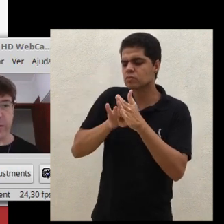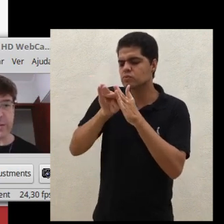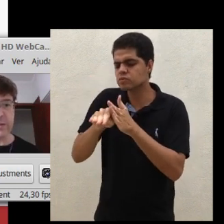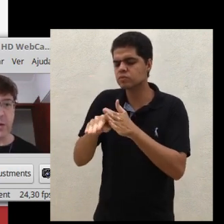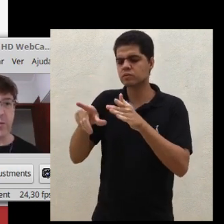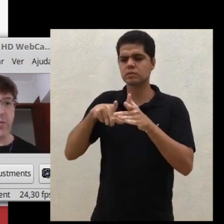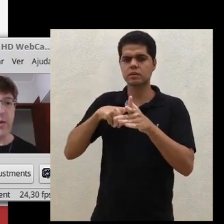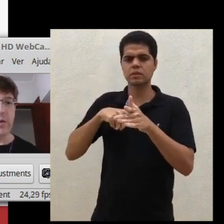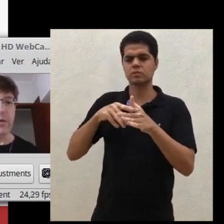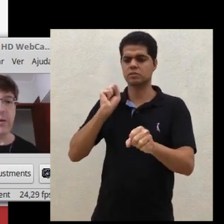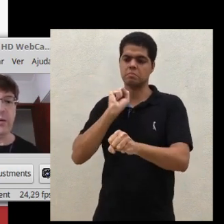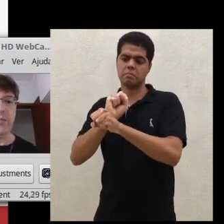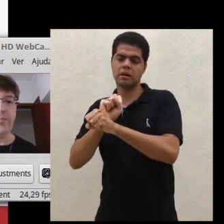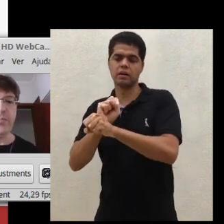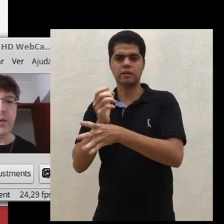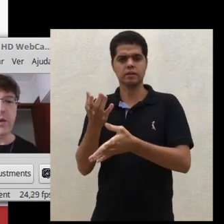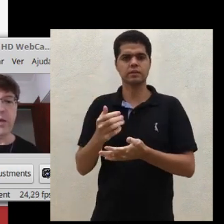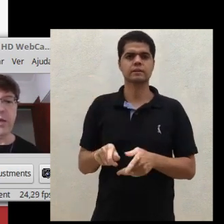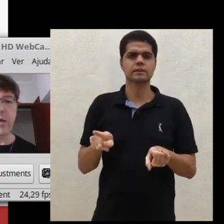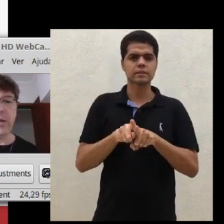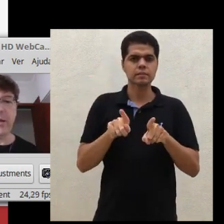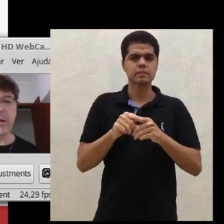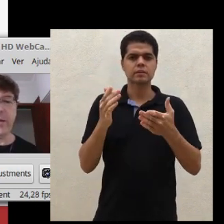a fermentação, né?